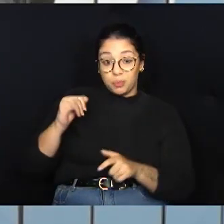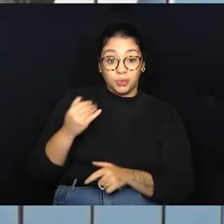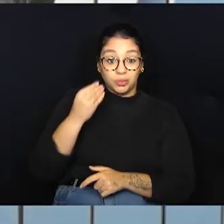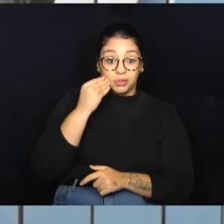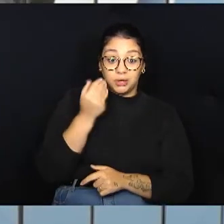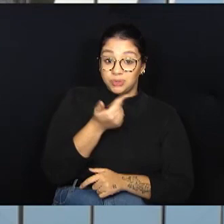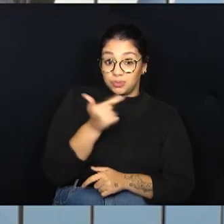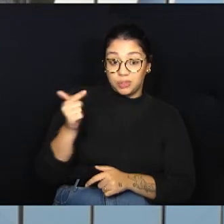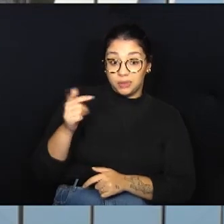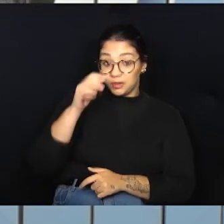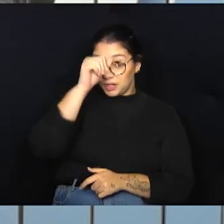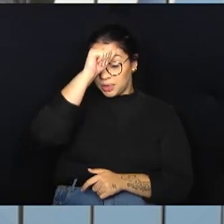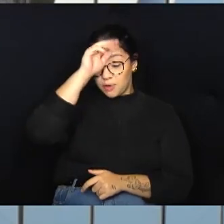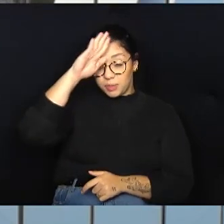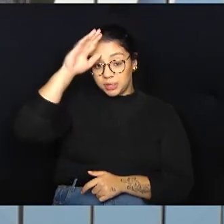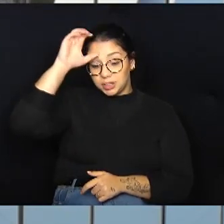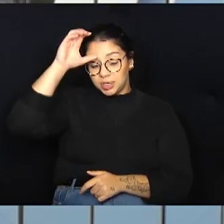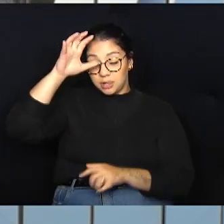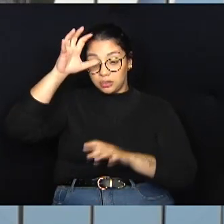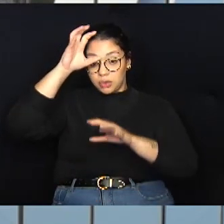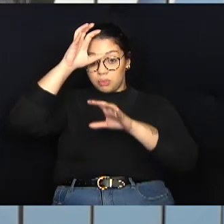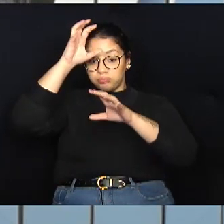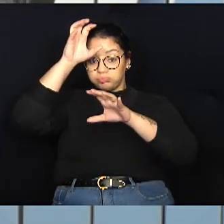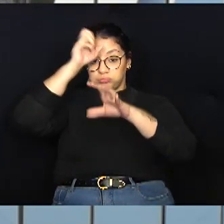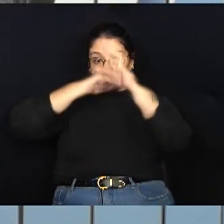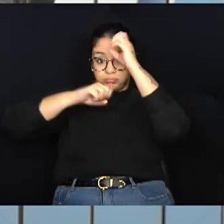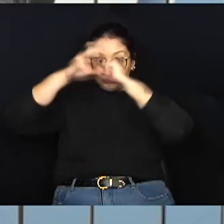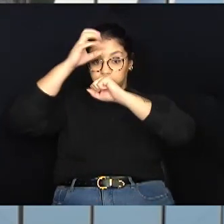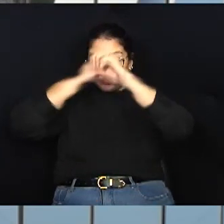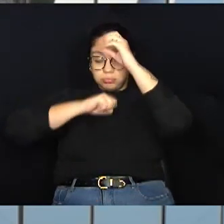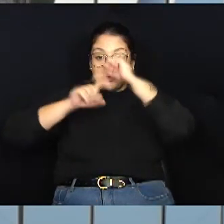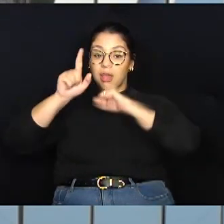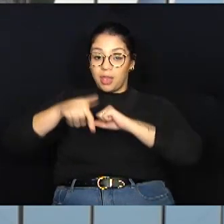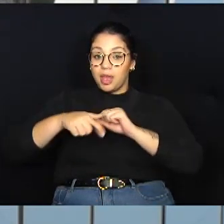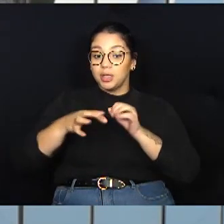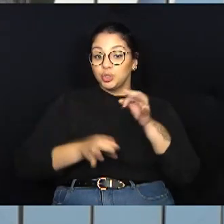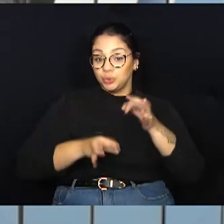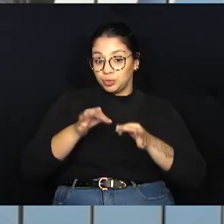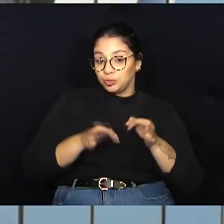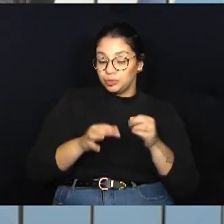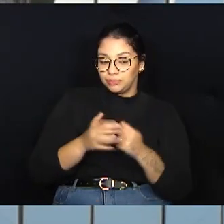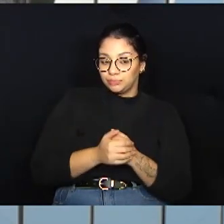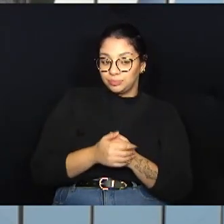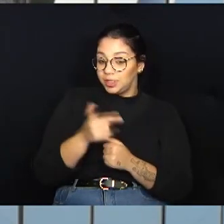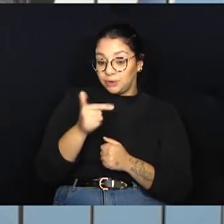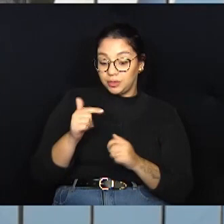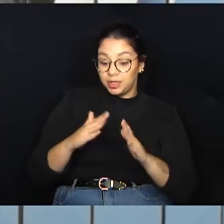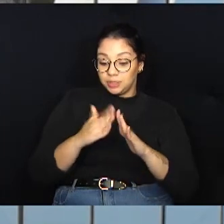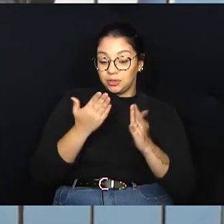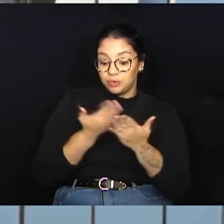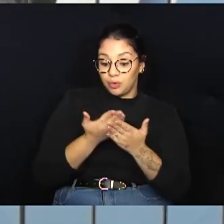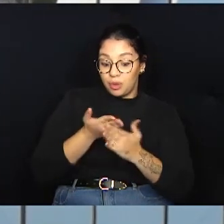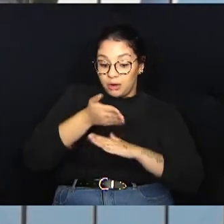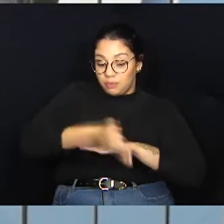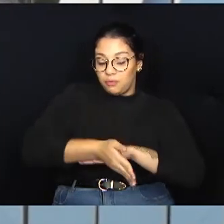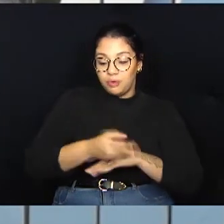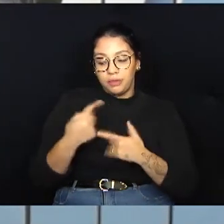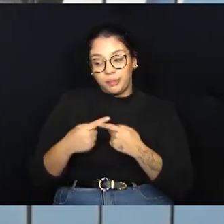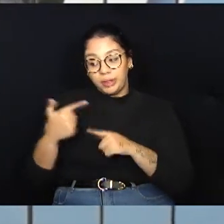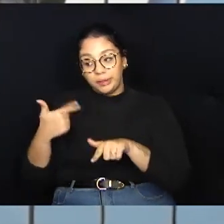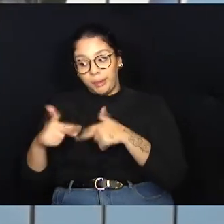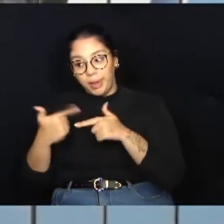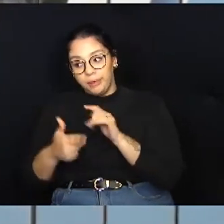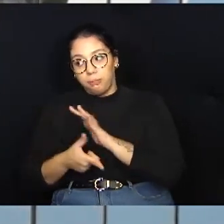serem alfabetizadas, normalmente é um motivo justo que levou elas não irem para a escola. Ou foi o trabalho